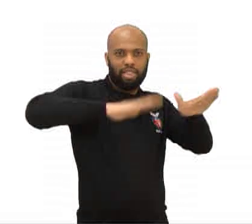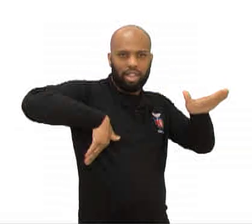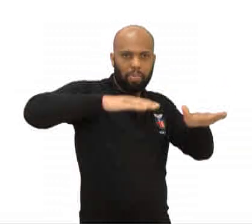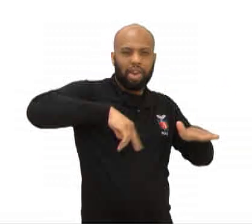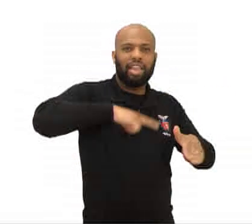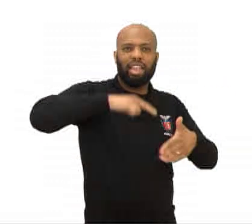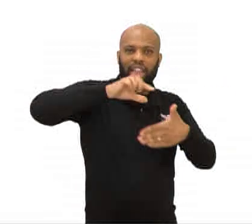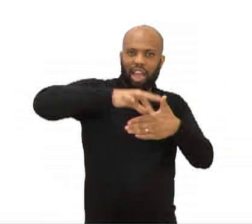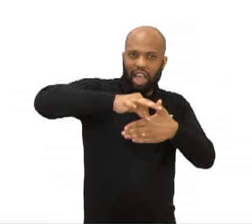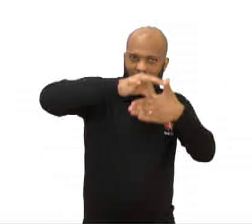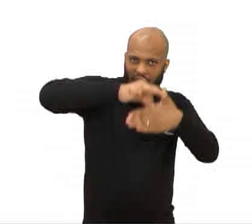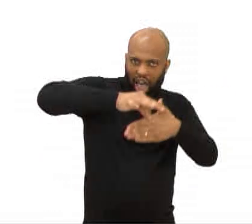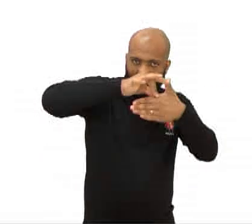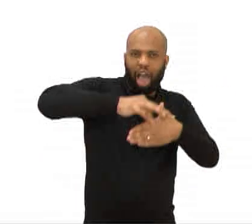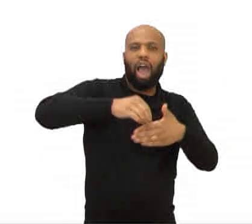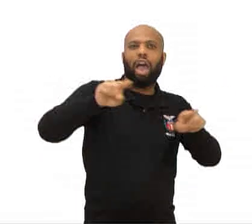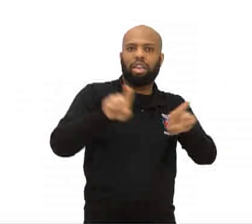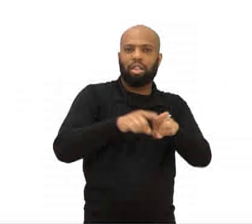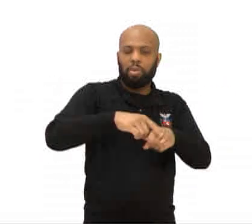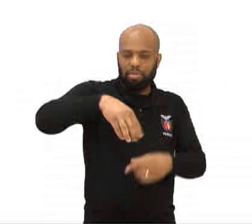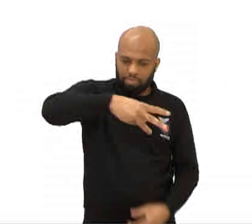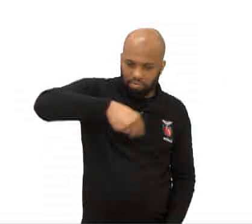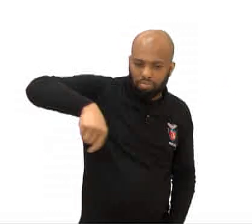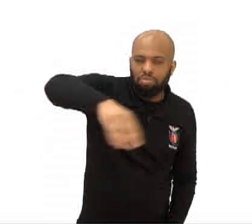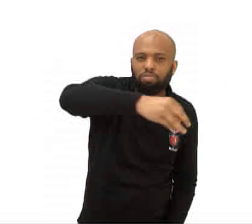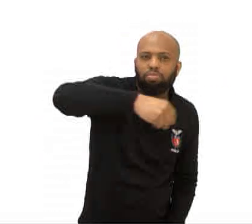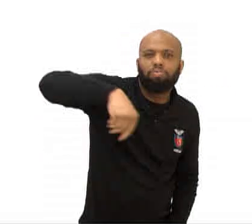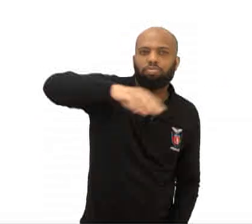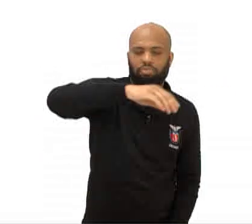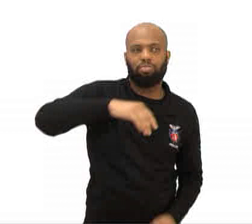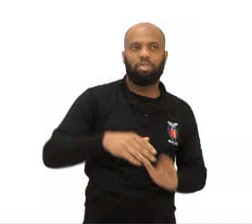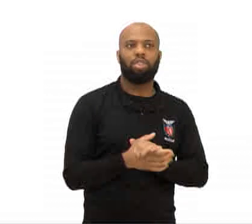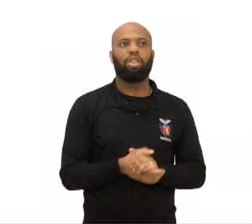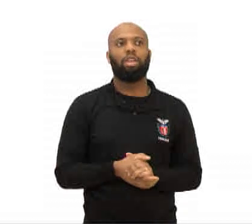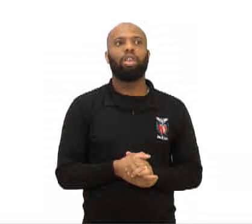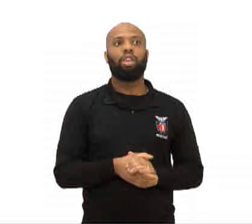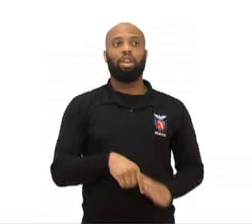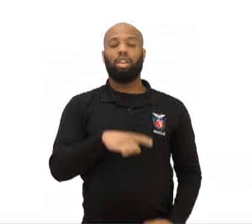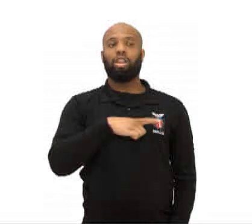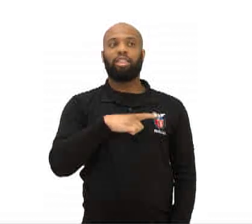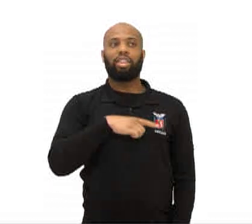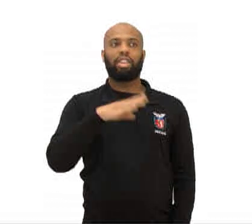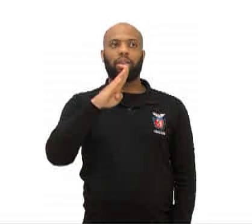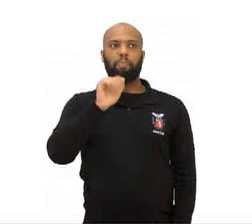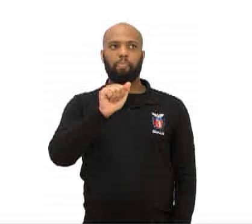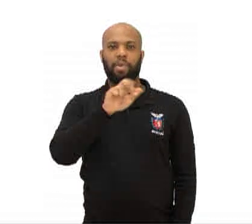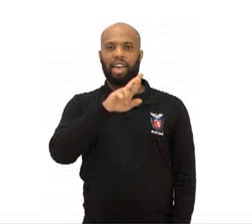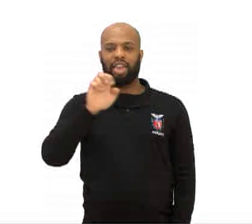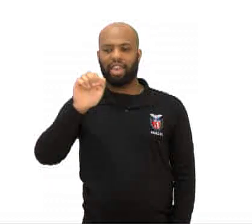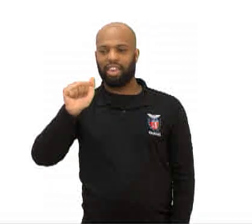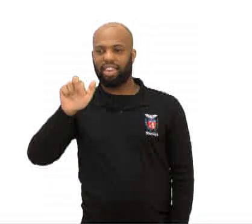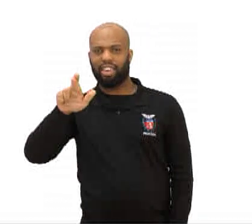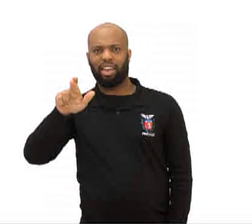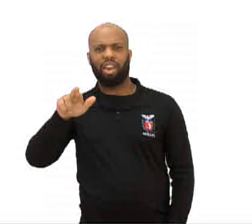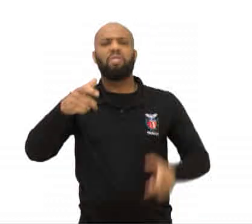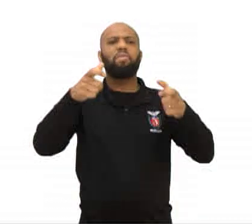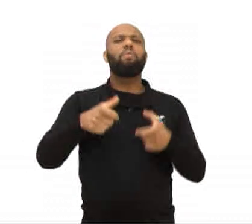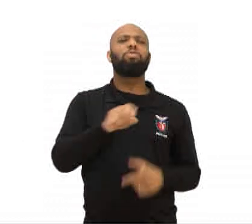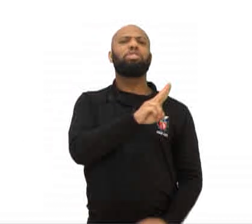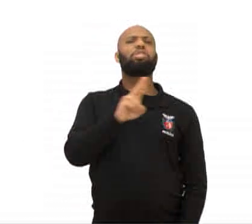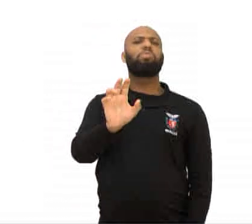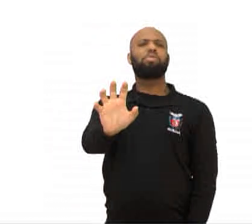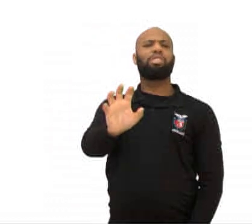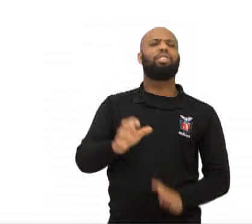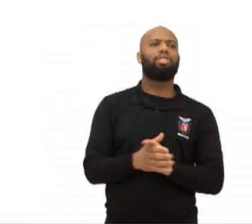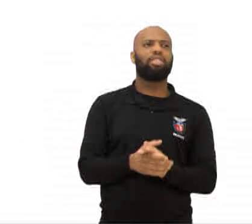com carne, toucinho, alguns temperos ali. E a expressão barrear, de onde vem o nome,